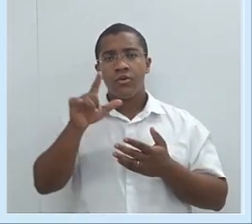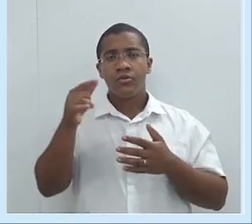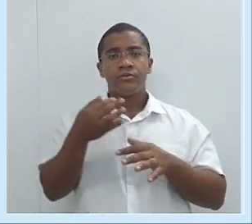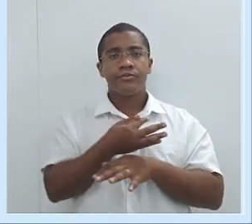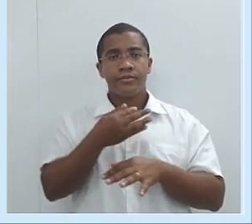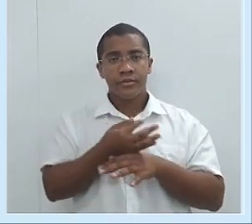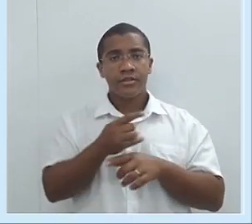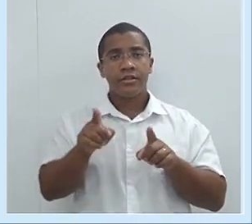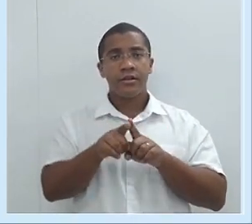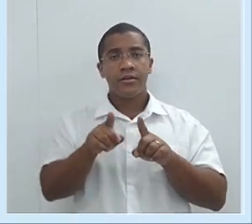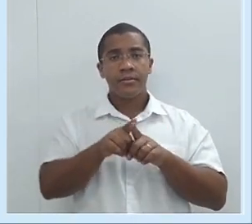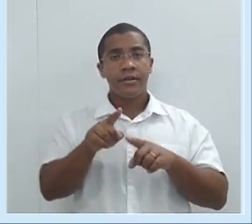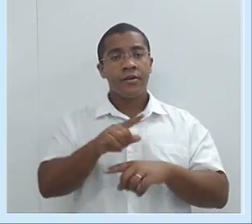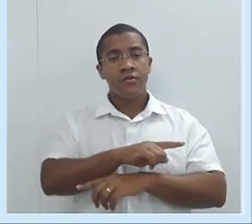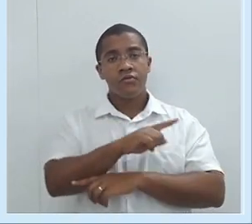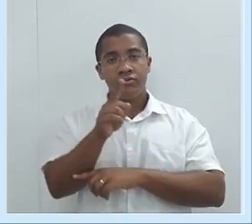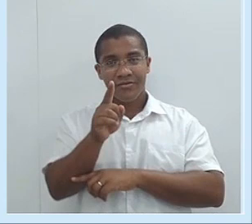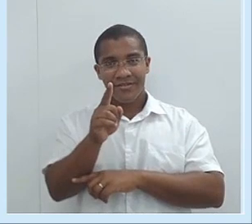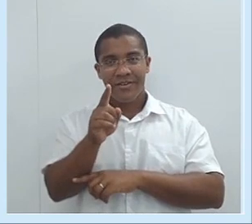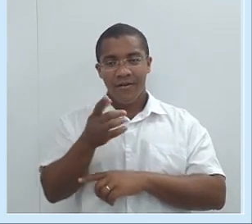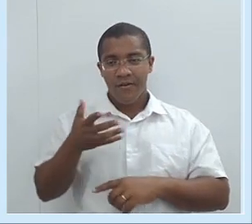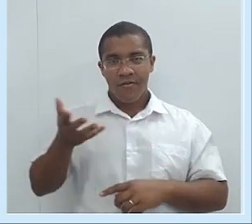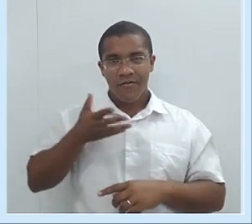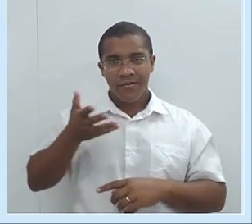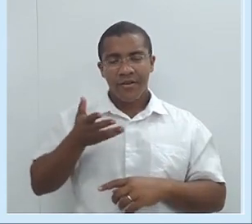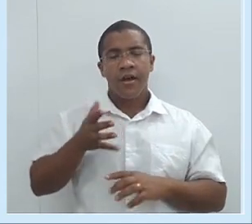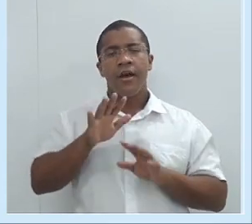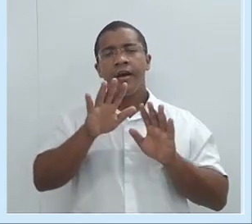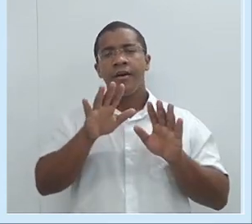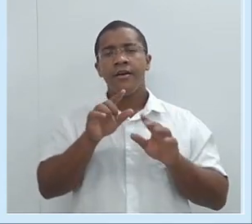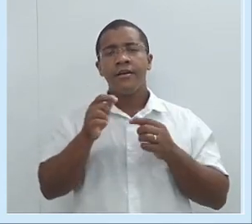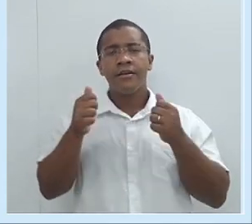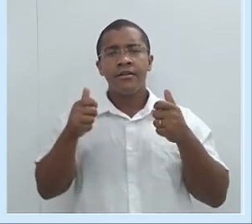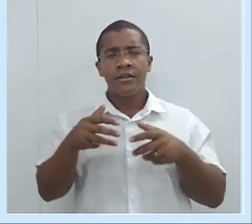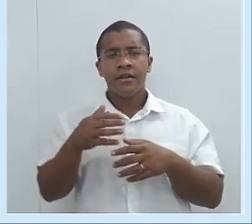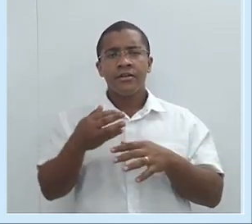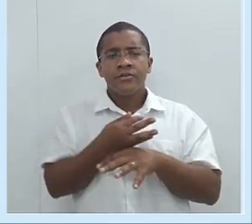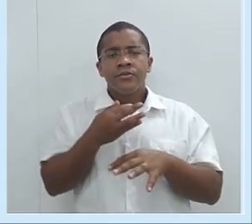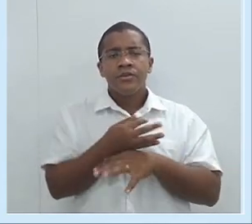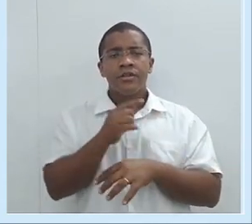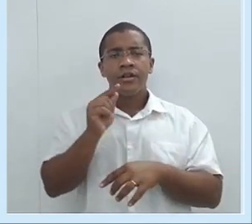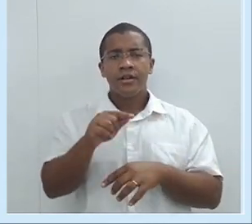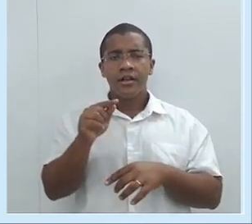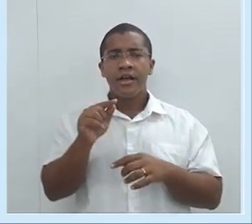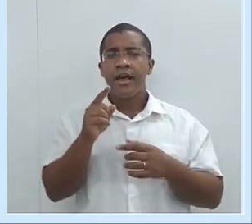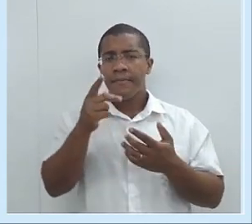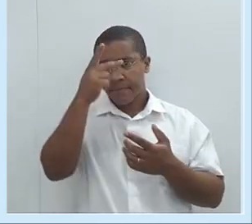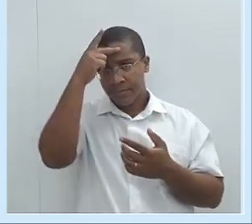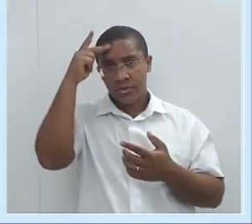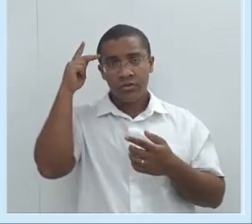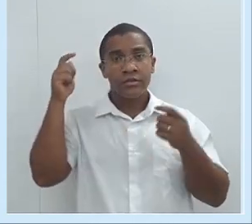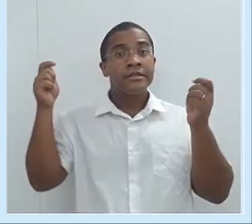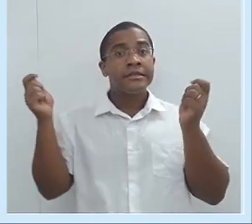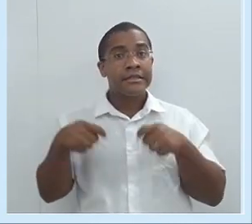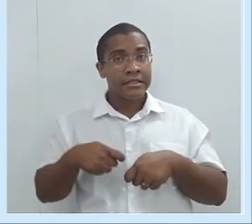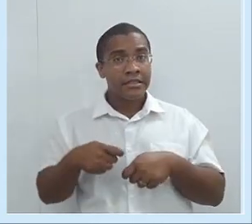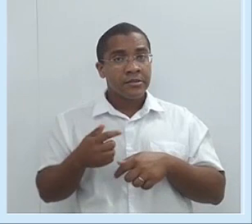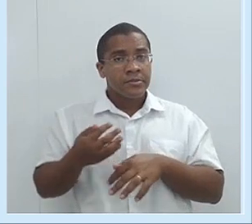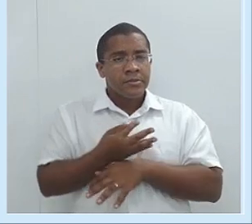resistência e velocidade. Geralmente, quando se fala de resistência, entende-se por resistência a capacidade de uma